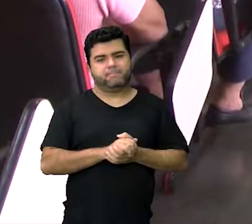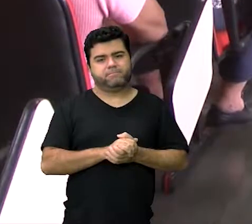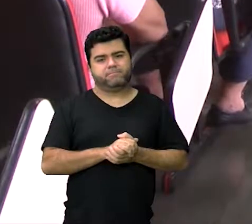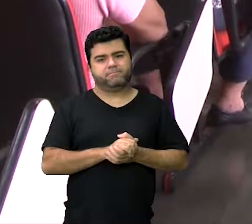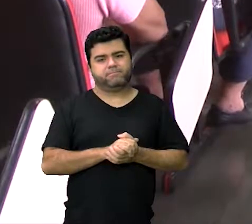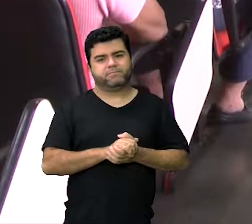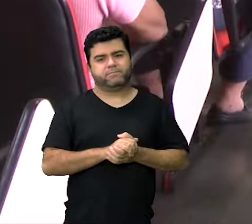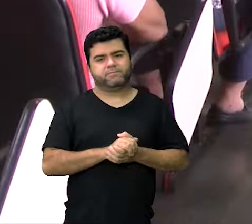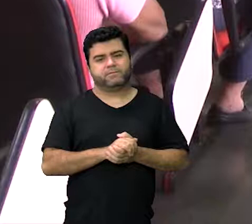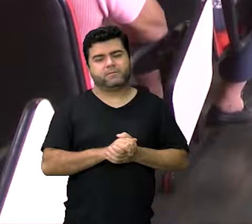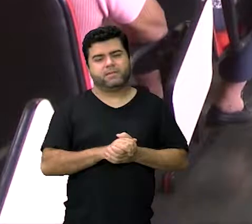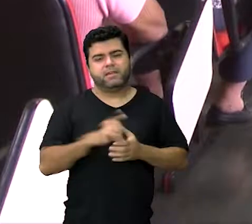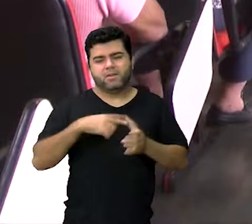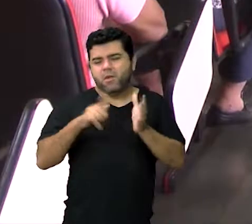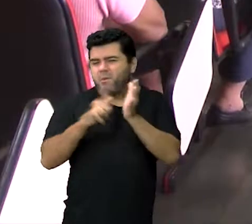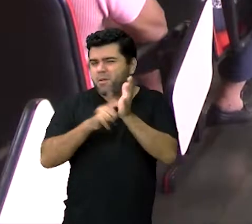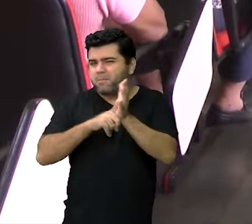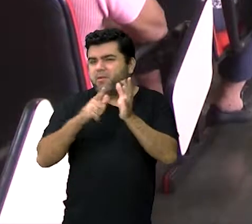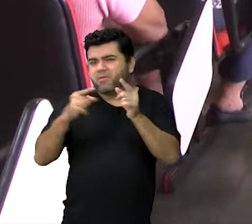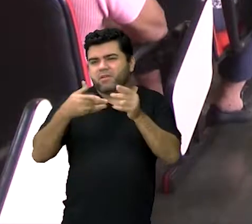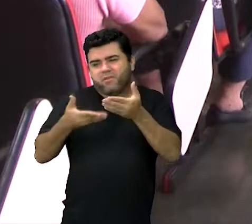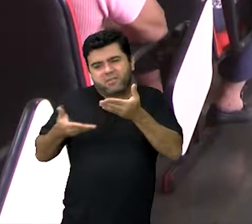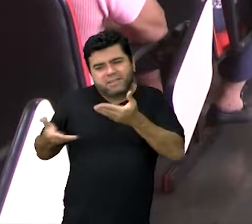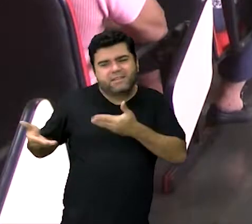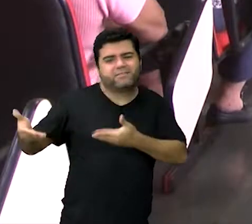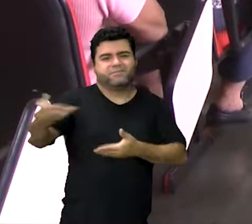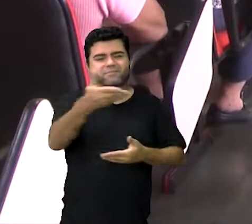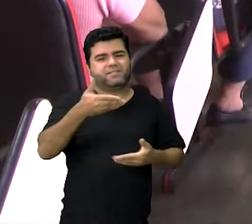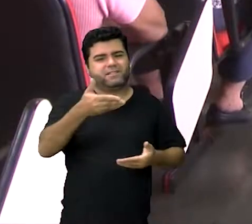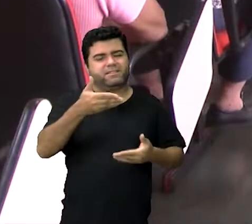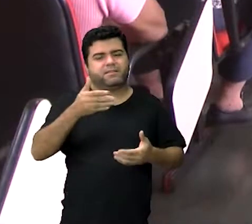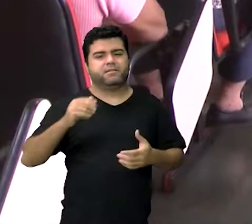levar a ficha dele lá, vou ver se adianto